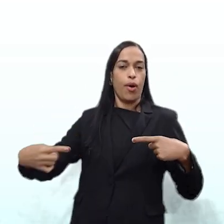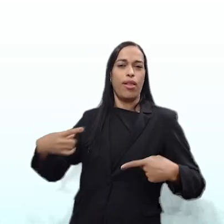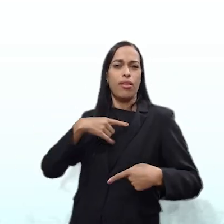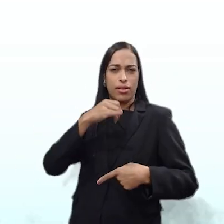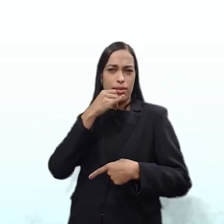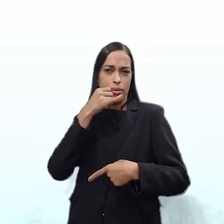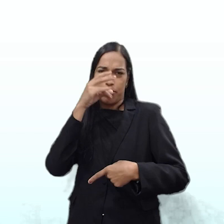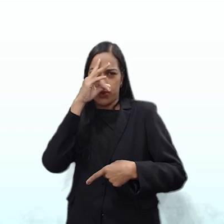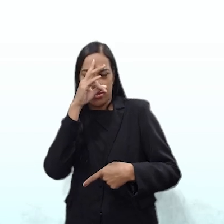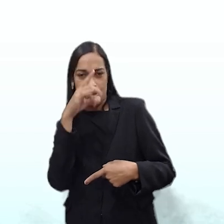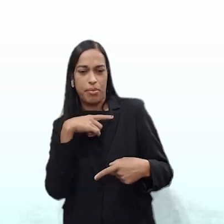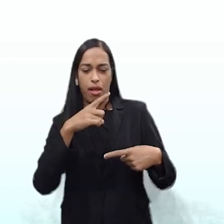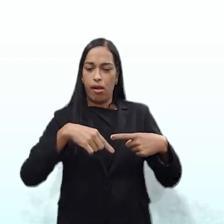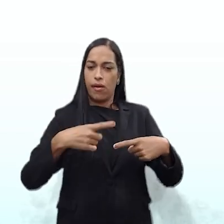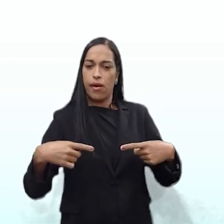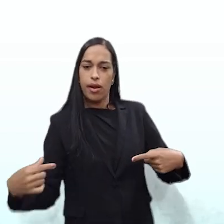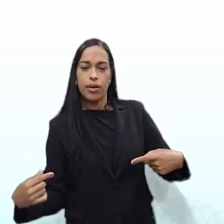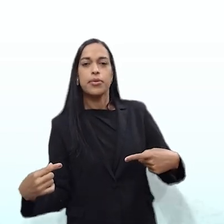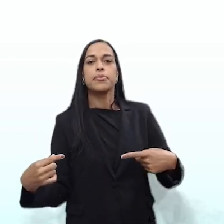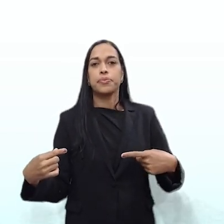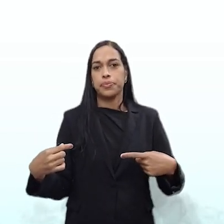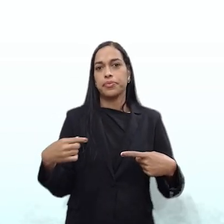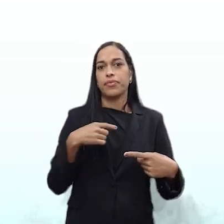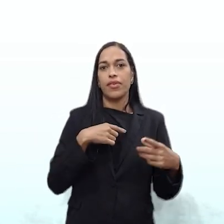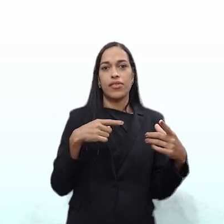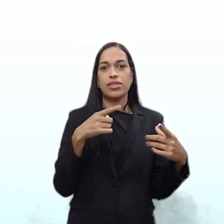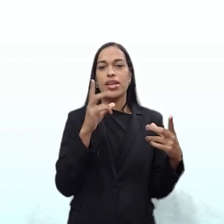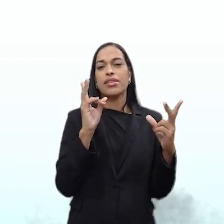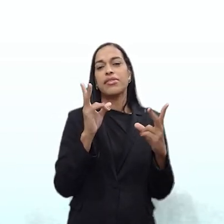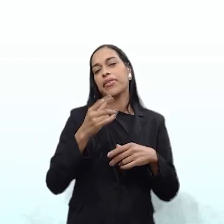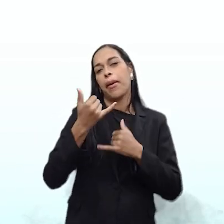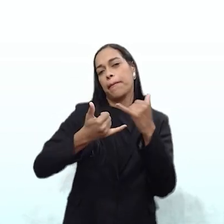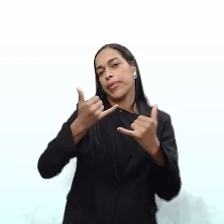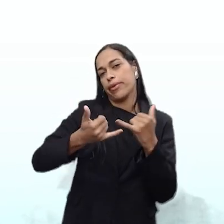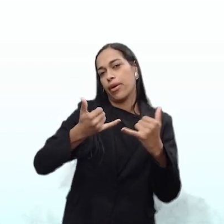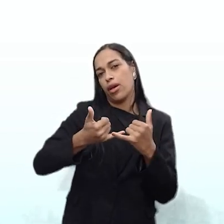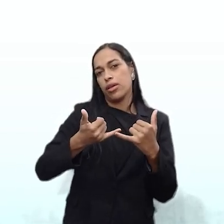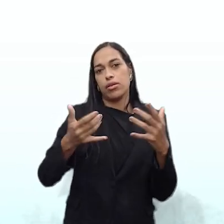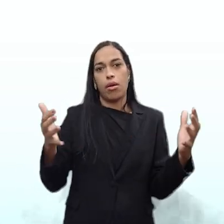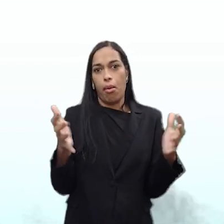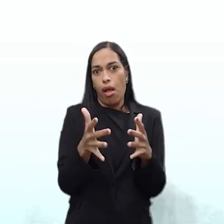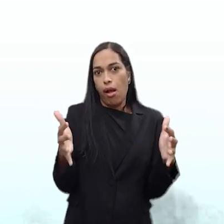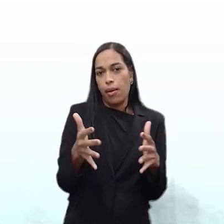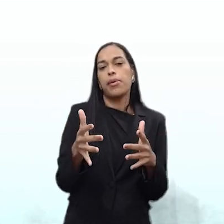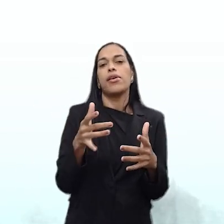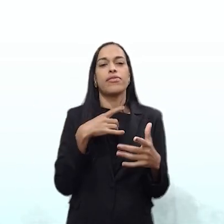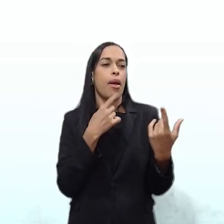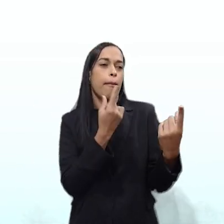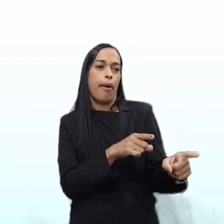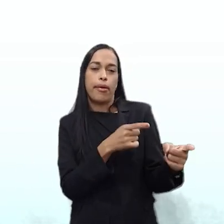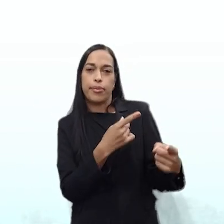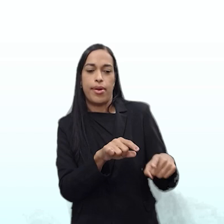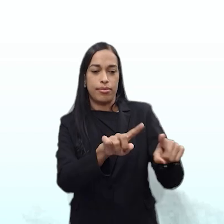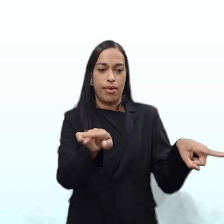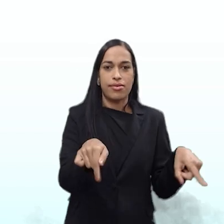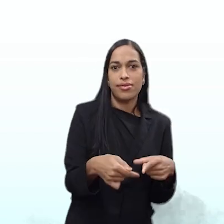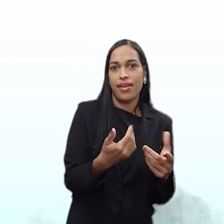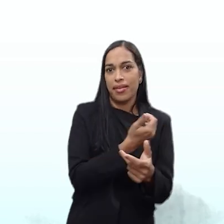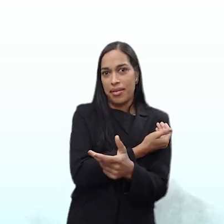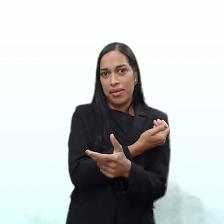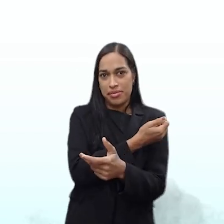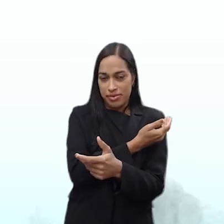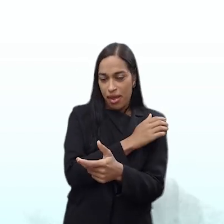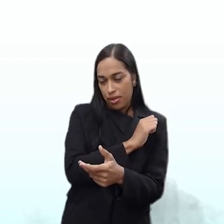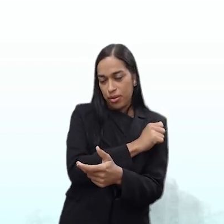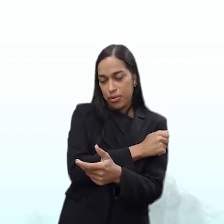aquelas molinhas da canetinha que você fica, eu sei, mequetrefe, que você fala um negócio desse, que você fica perturbando seus amigos na sala de aula? Aquela